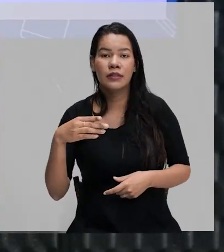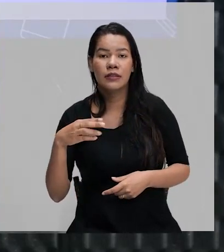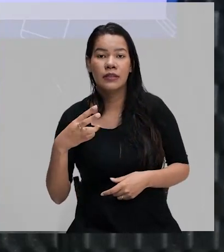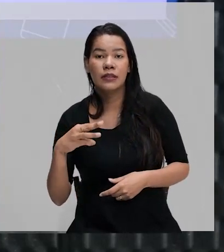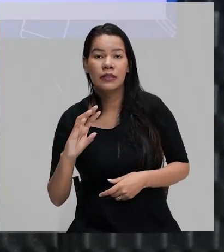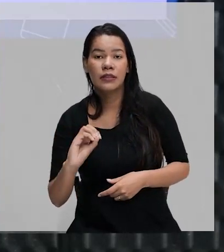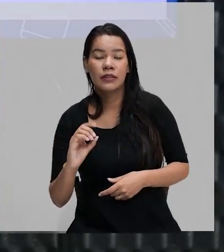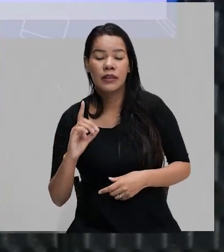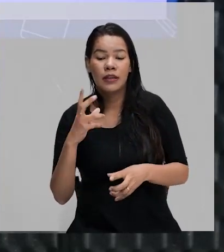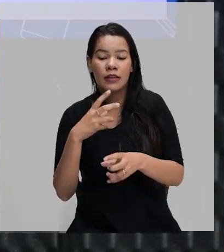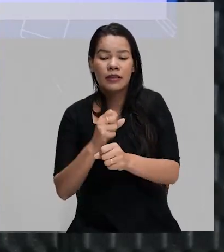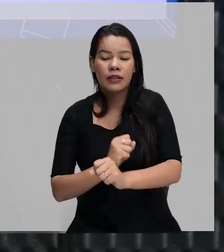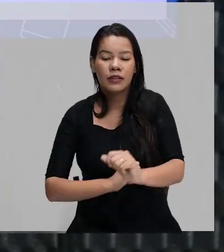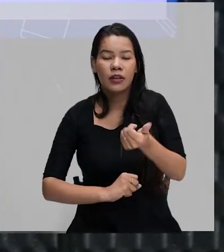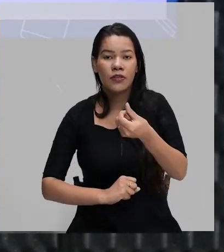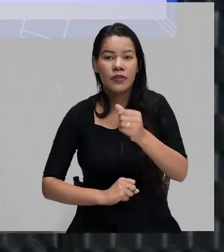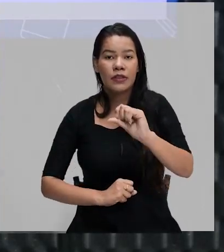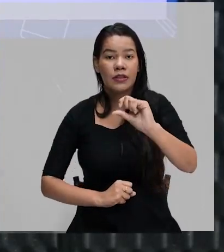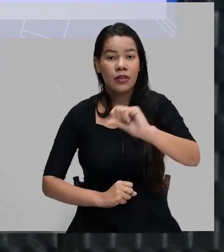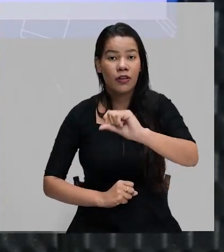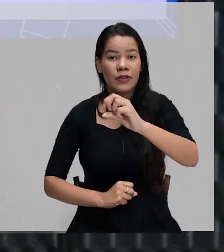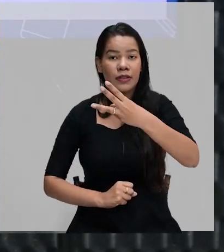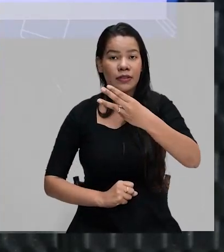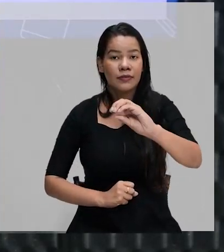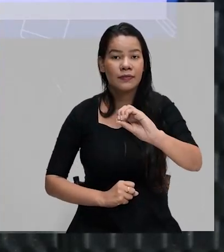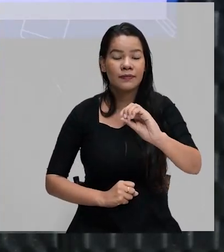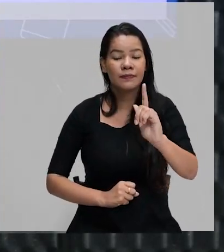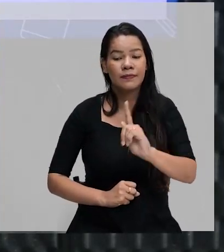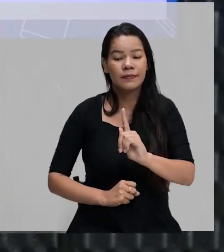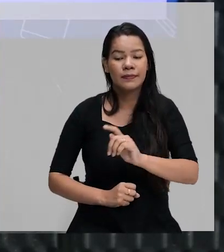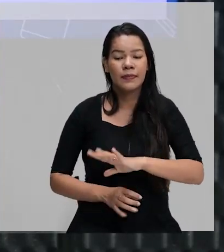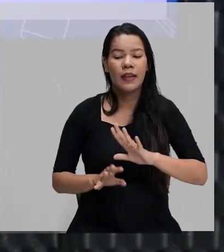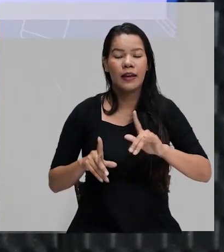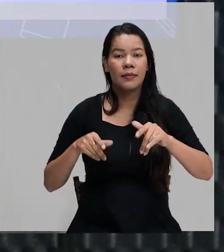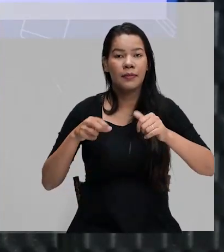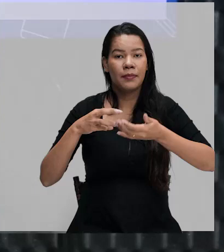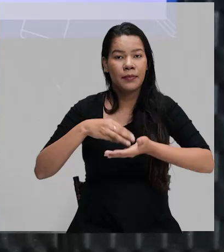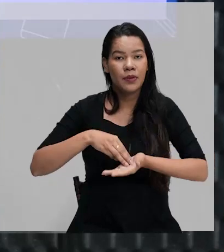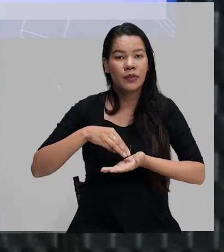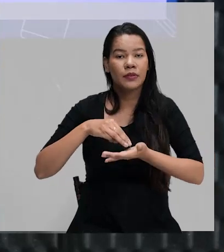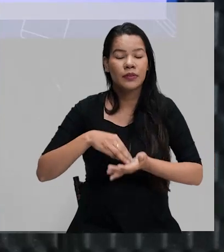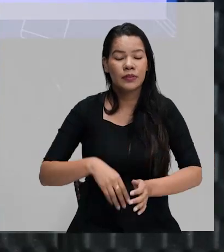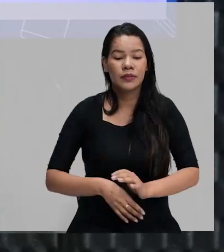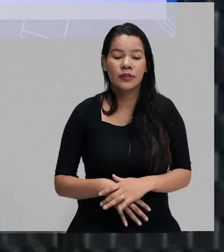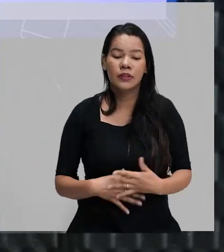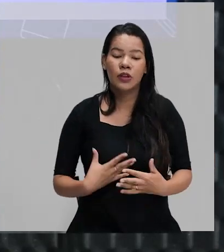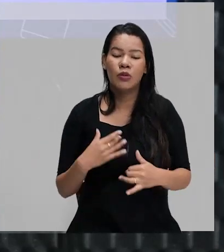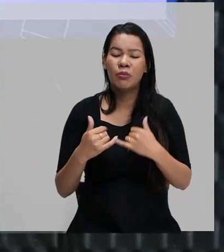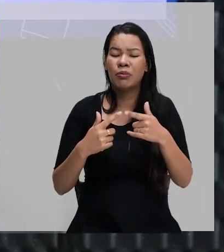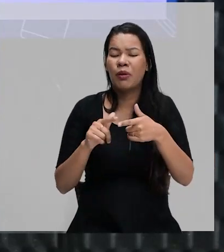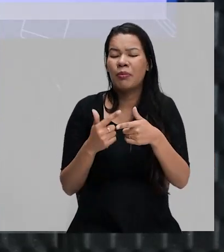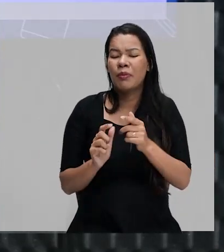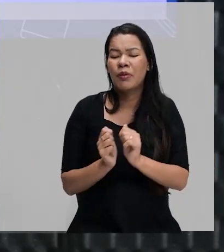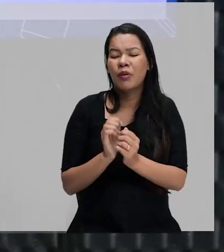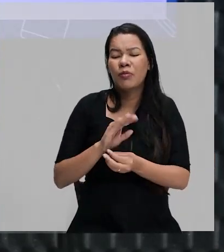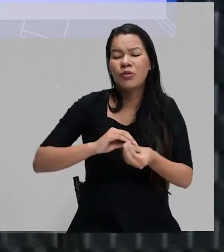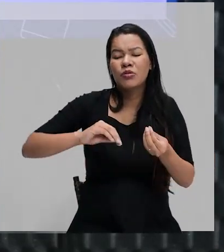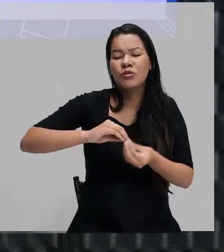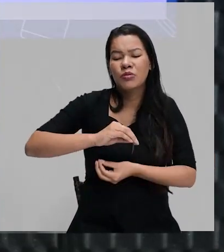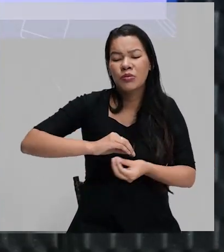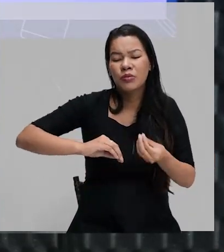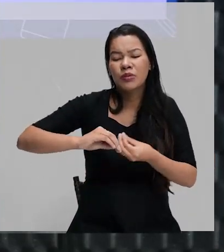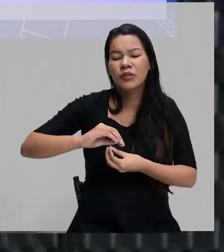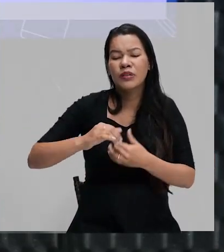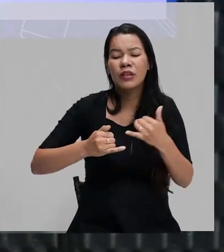gramas seria a massa total, ok? Em problemas com misturas de reagentes, o ideal é resolver as equações